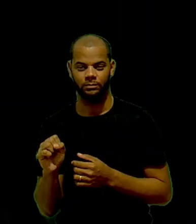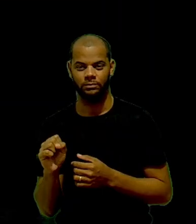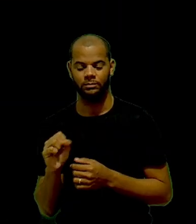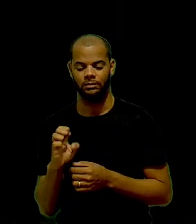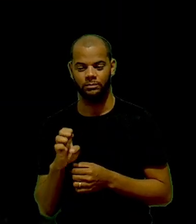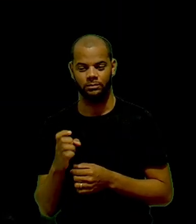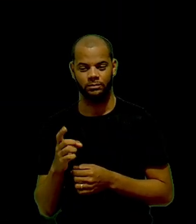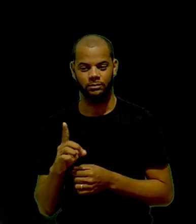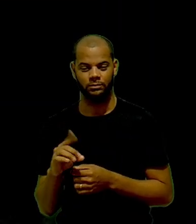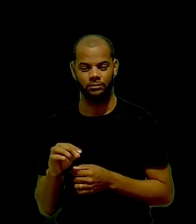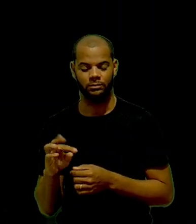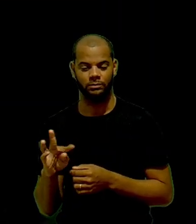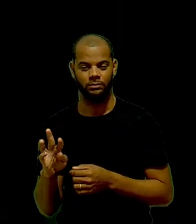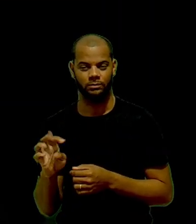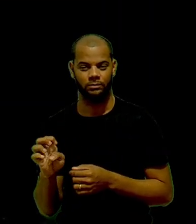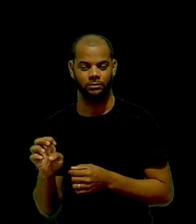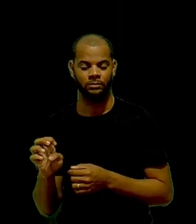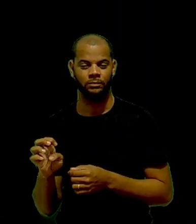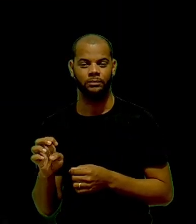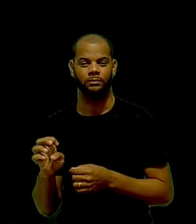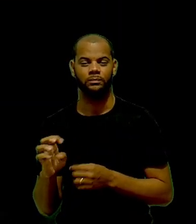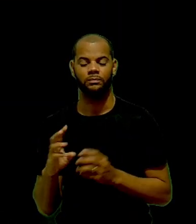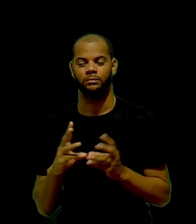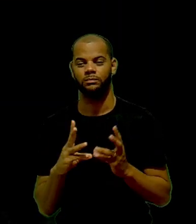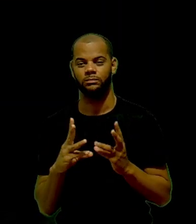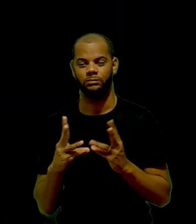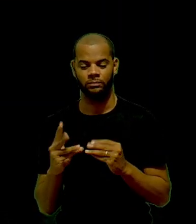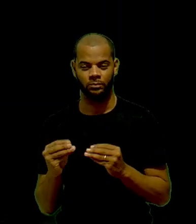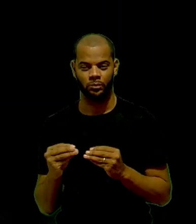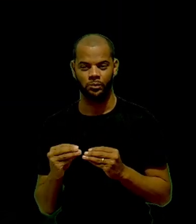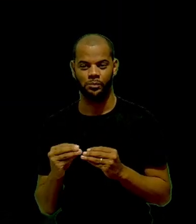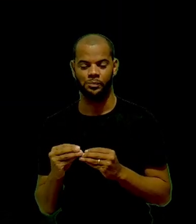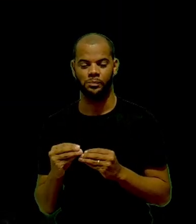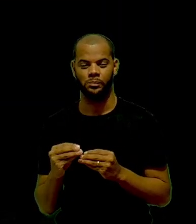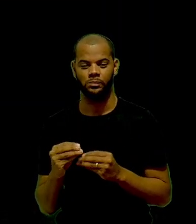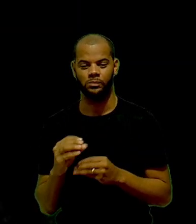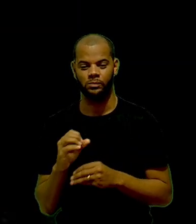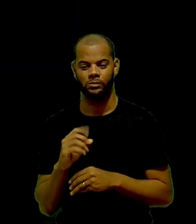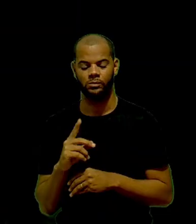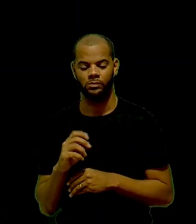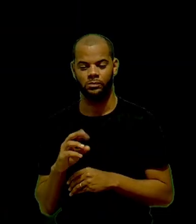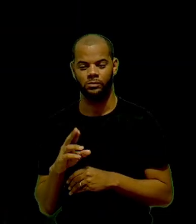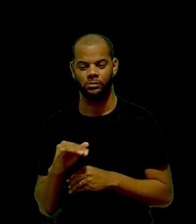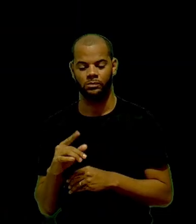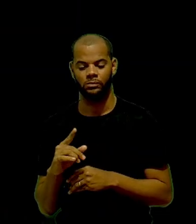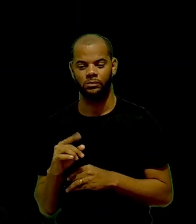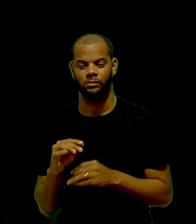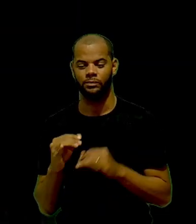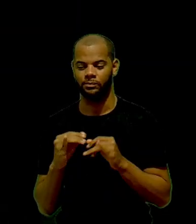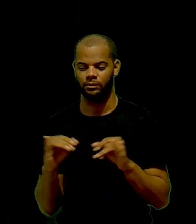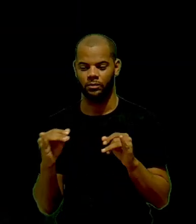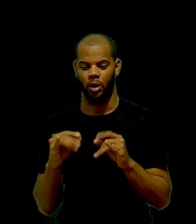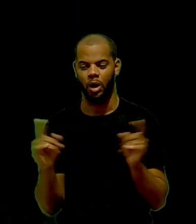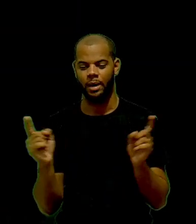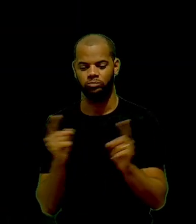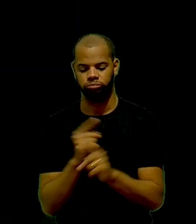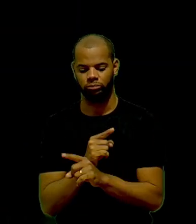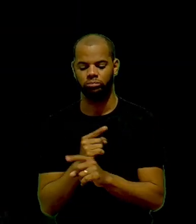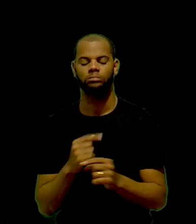excedente para a rede, que são todos operados em corrente alternada, né? E